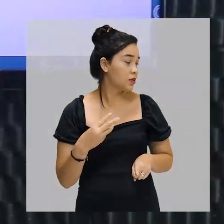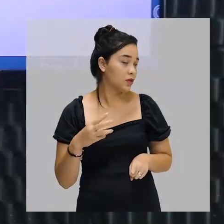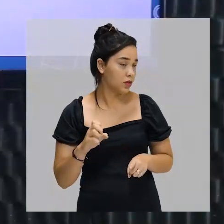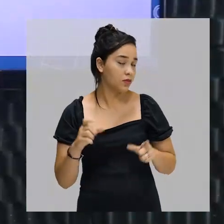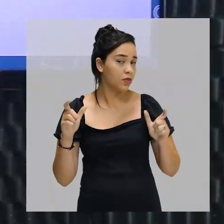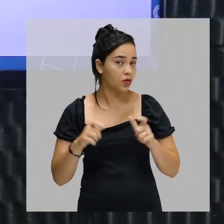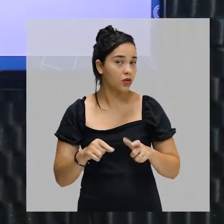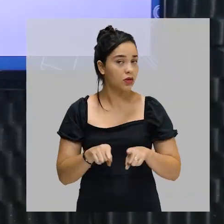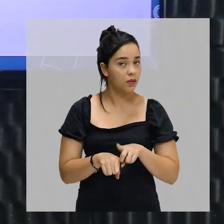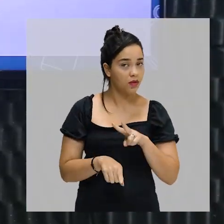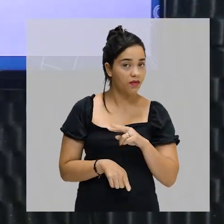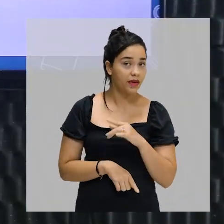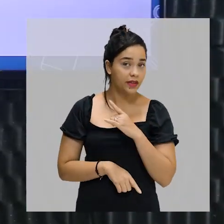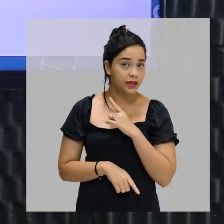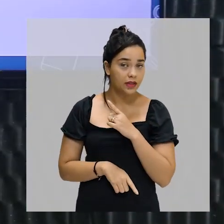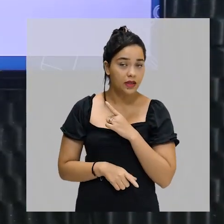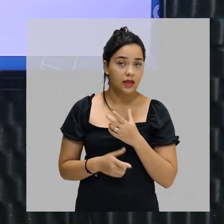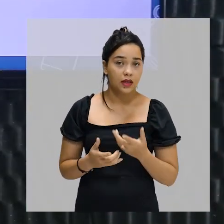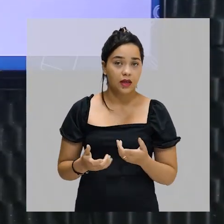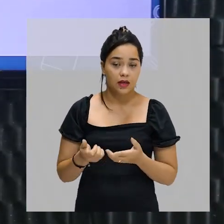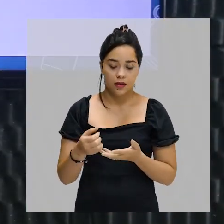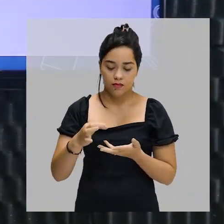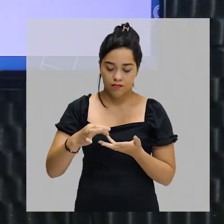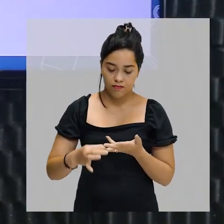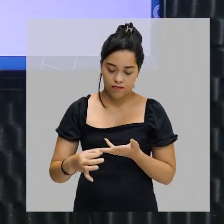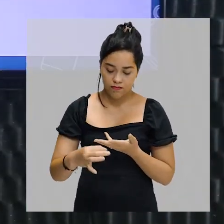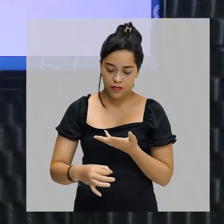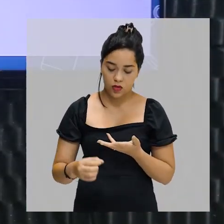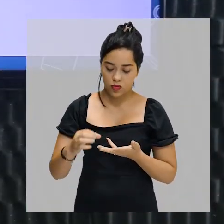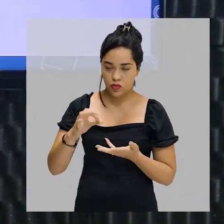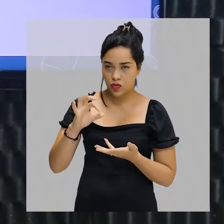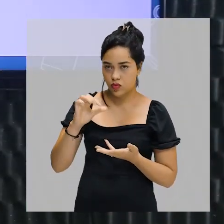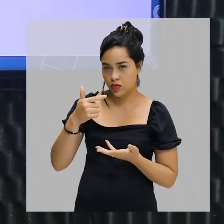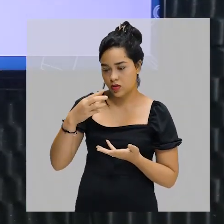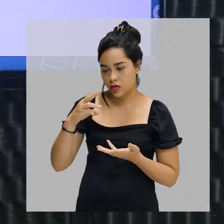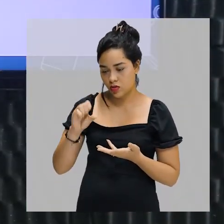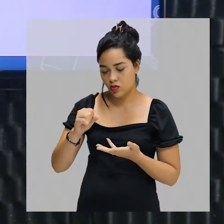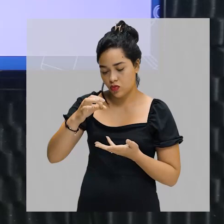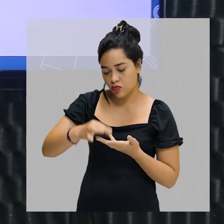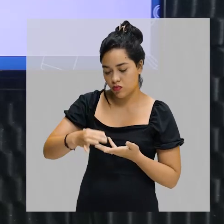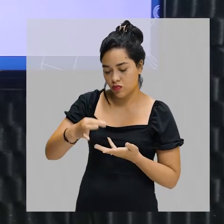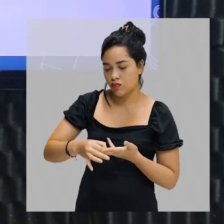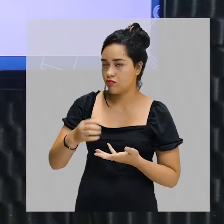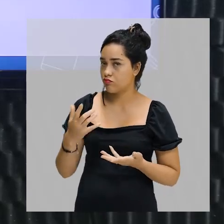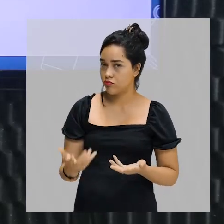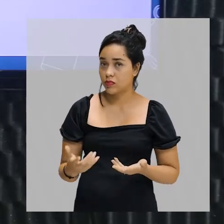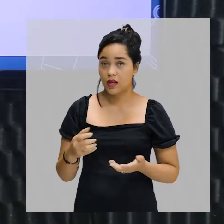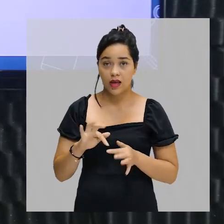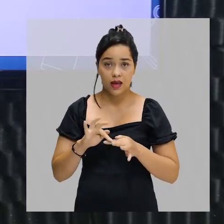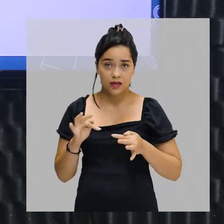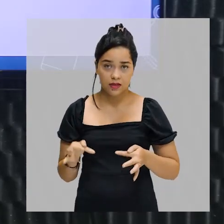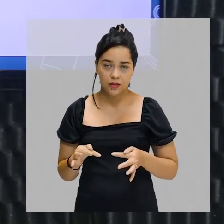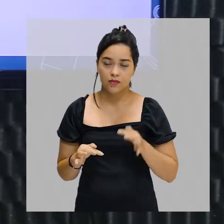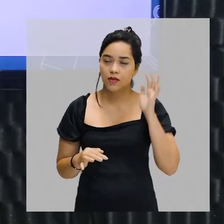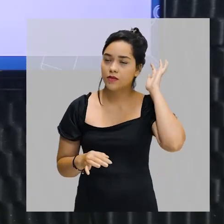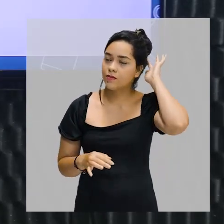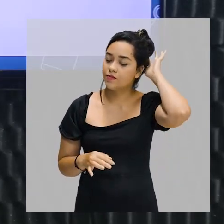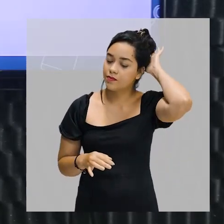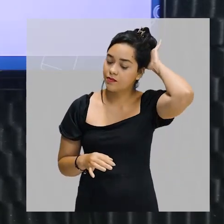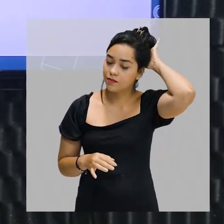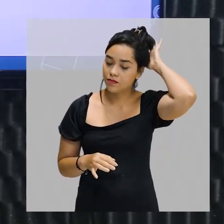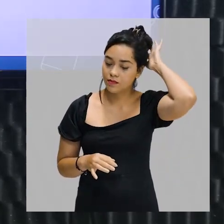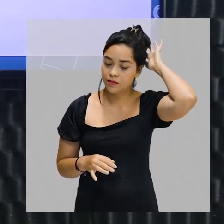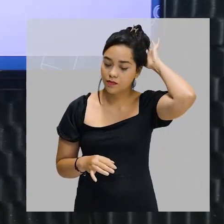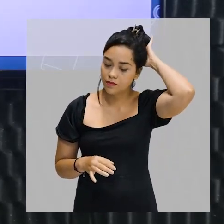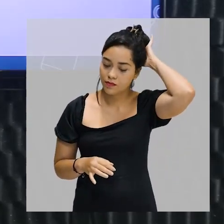menor, ele vai passar por essa peneira e o 238 não passa. Pronto. É um processo bem simples de se entender, tá